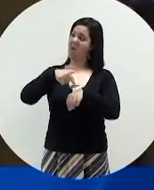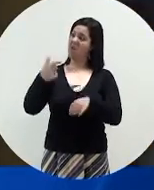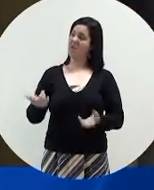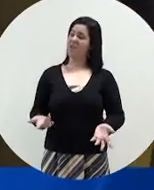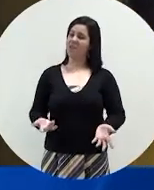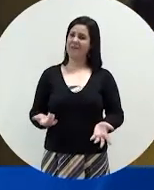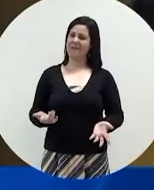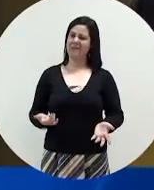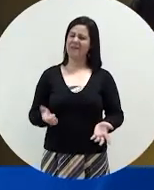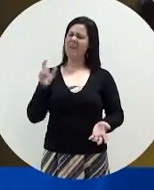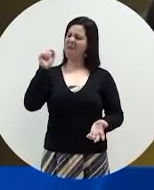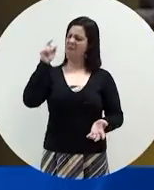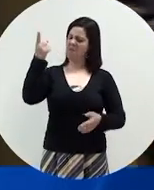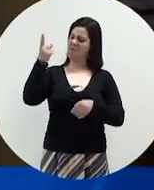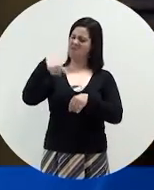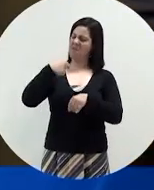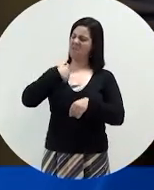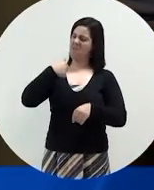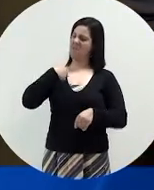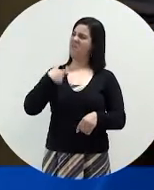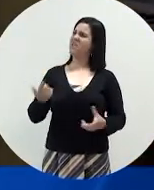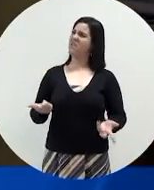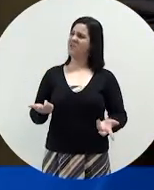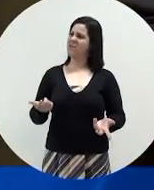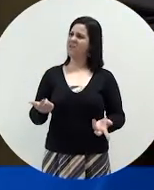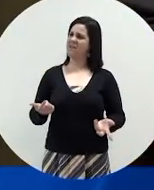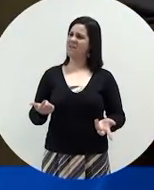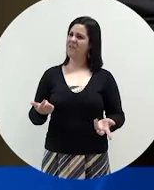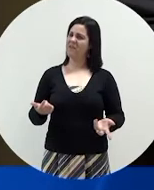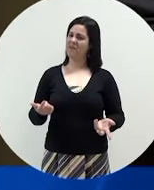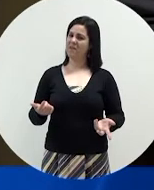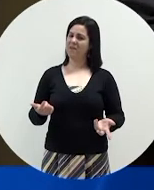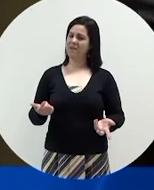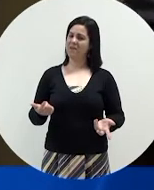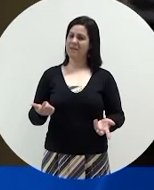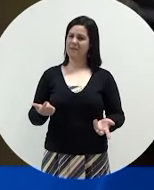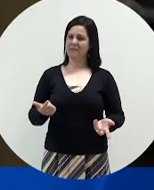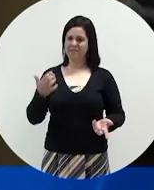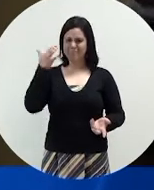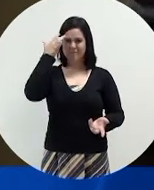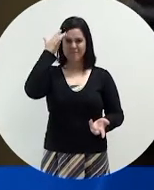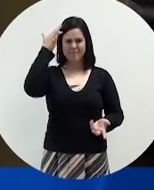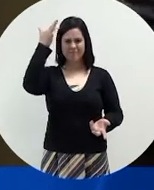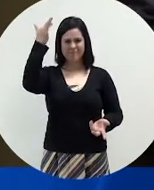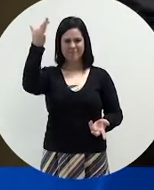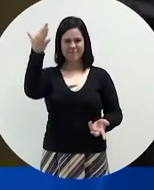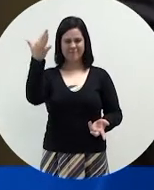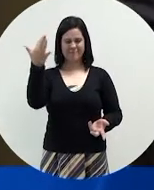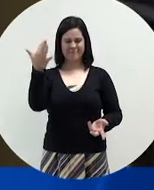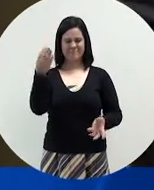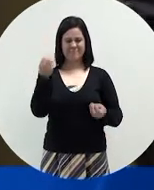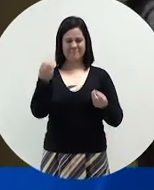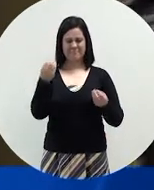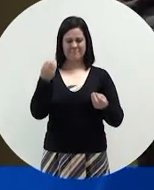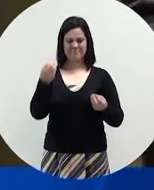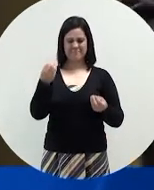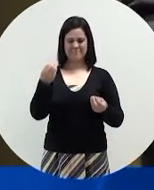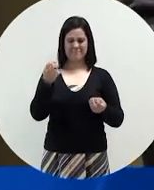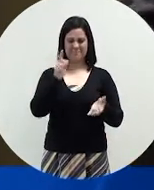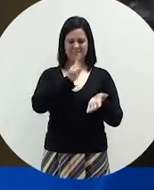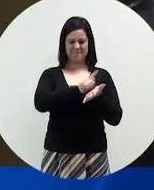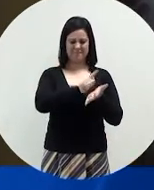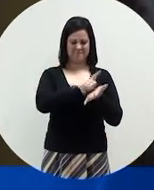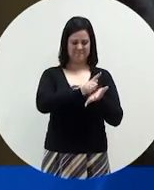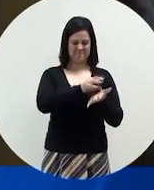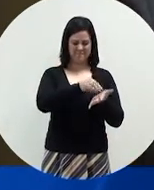tá? Ele começa a balançar e diz assim: está fazendo aqui? A carne é minha, está mexendo no quê? Para com isso, eu sou